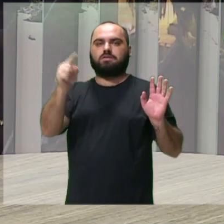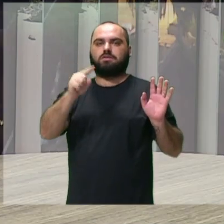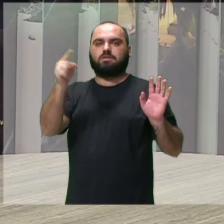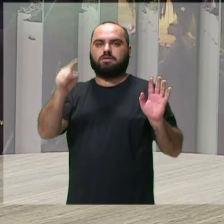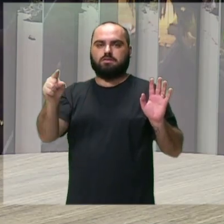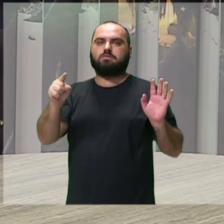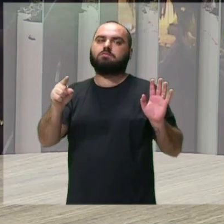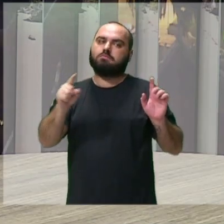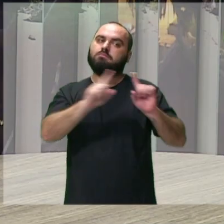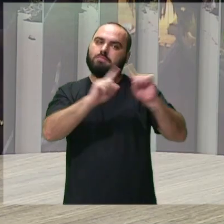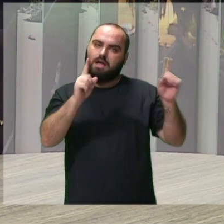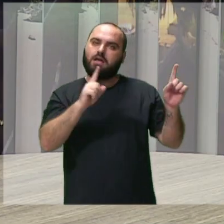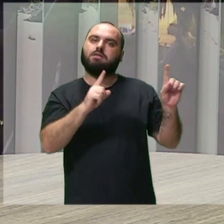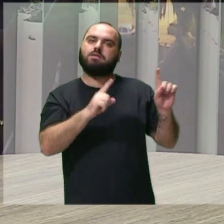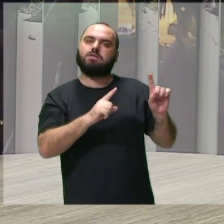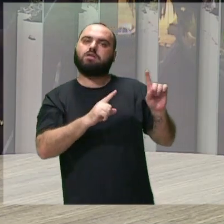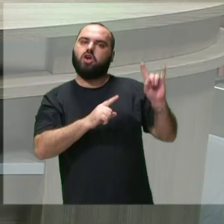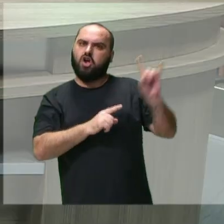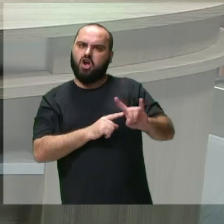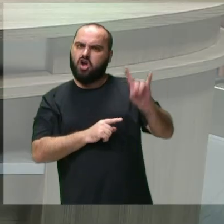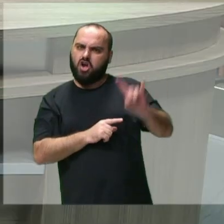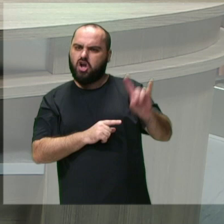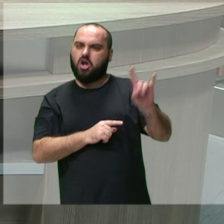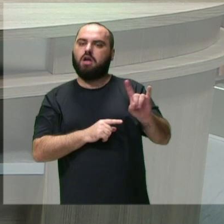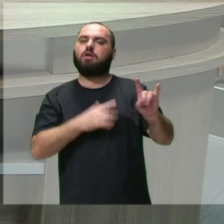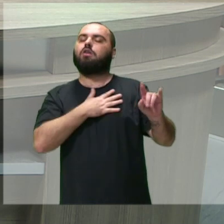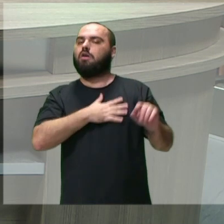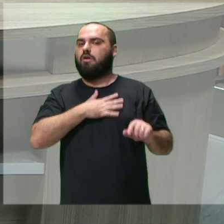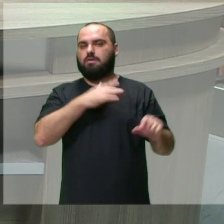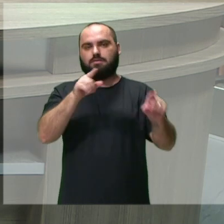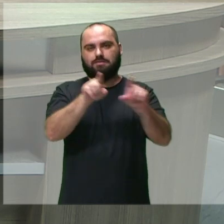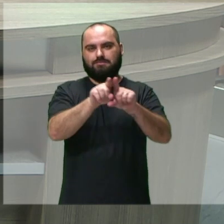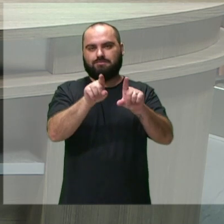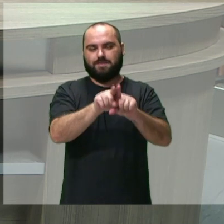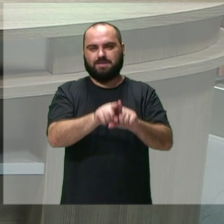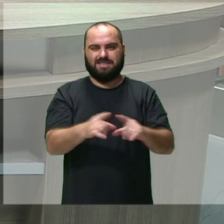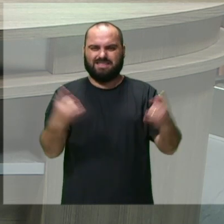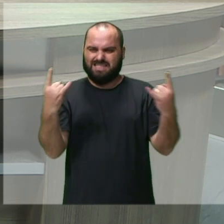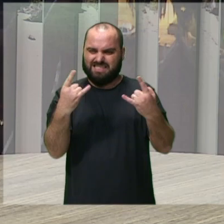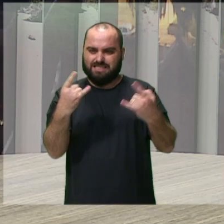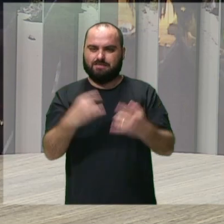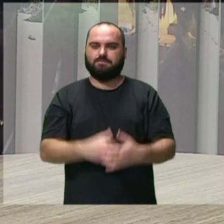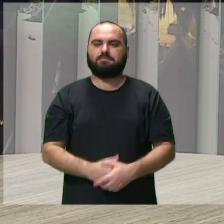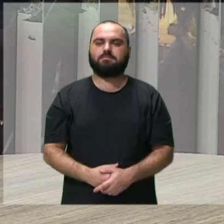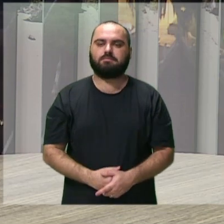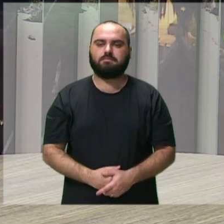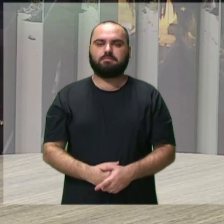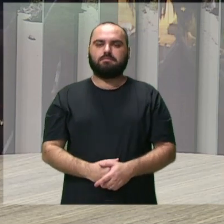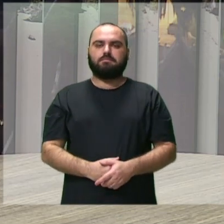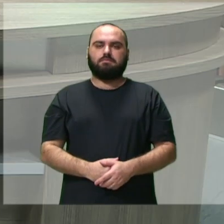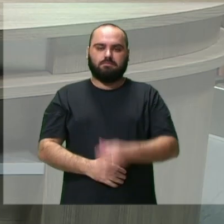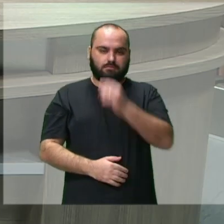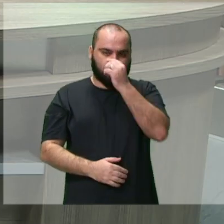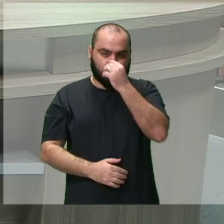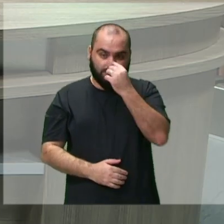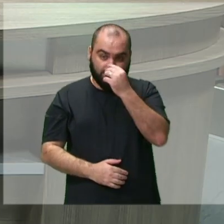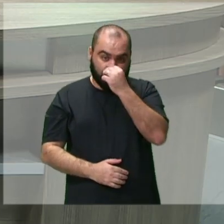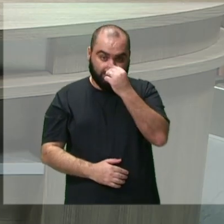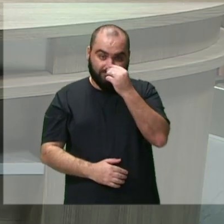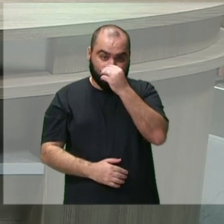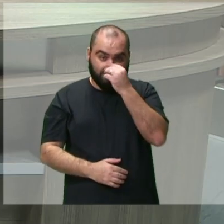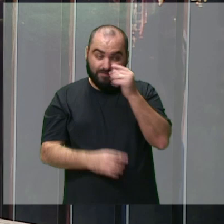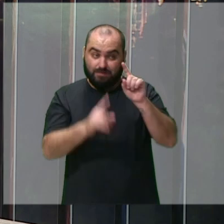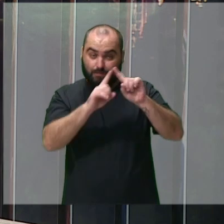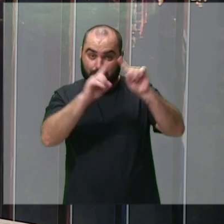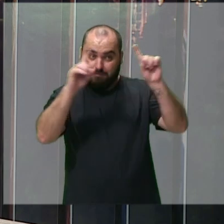rock também. Então, essa ligação com a música é bastante forte. Mas especificamente